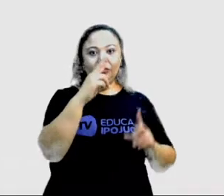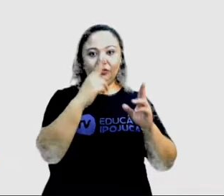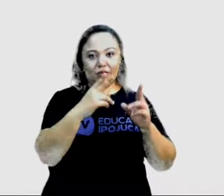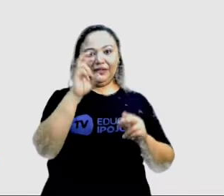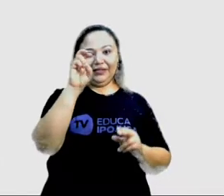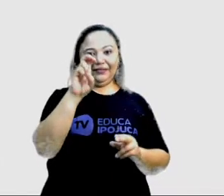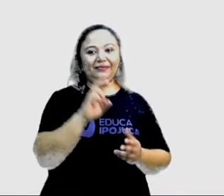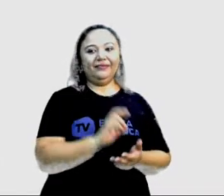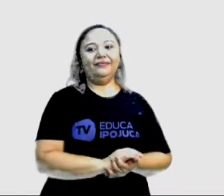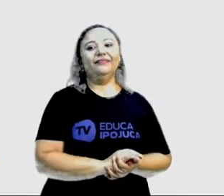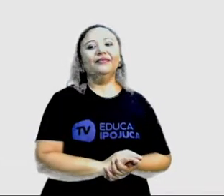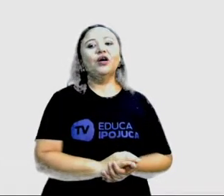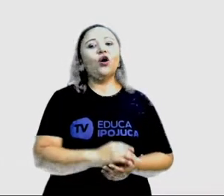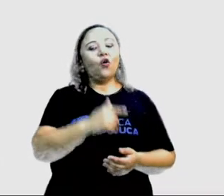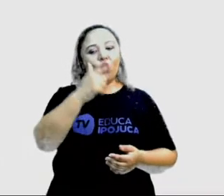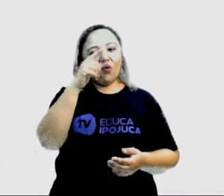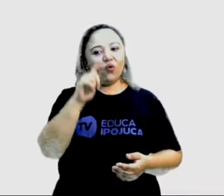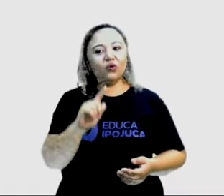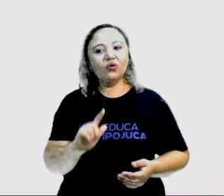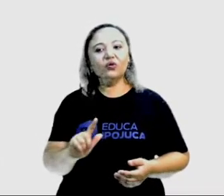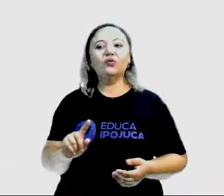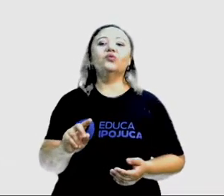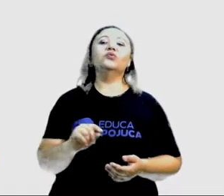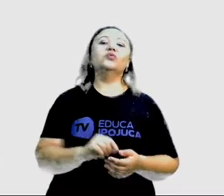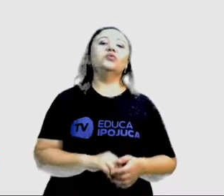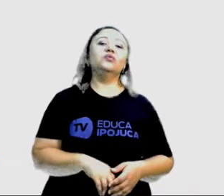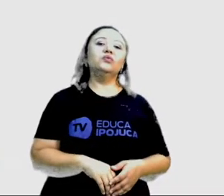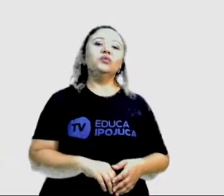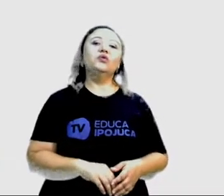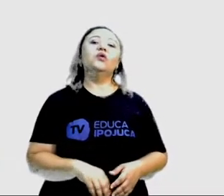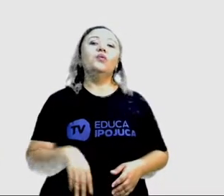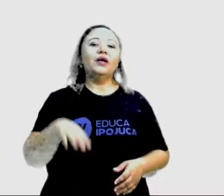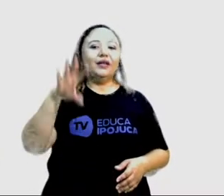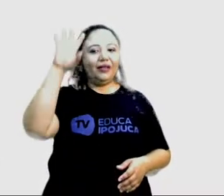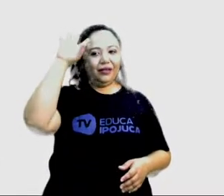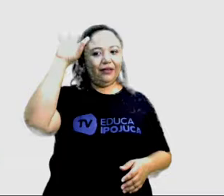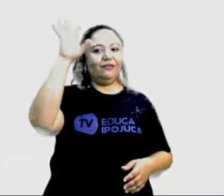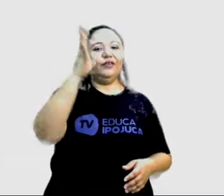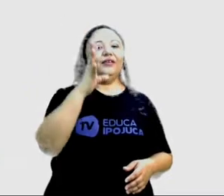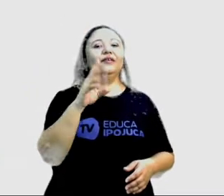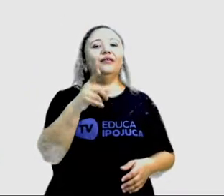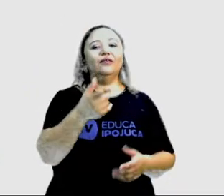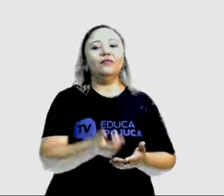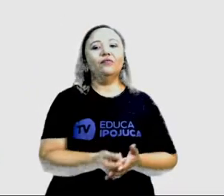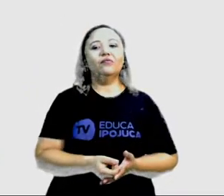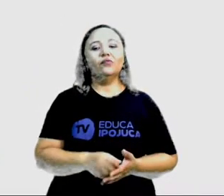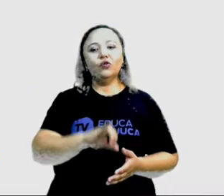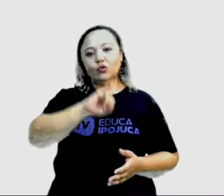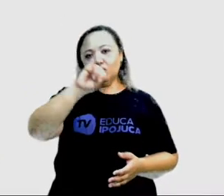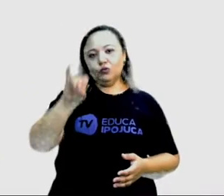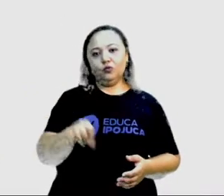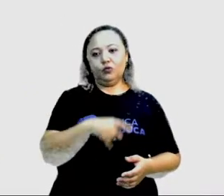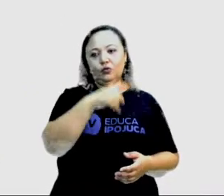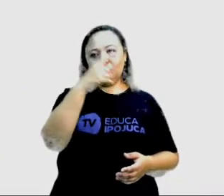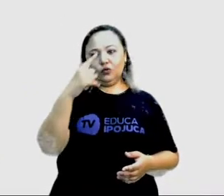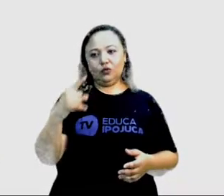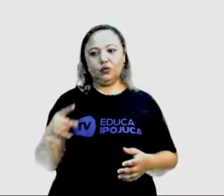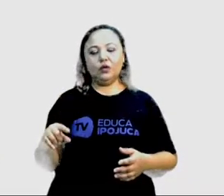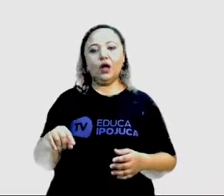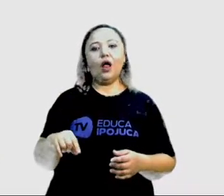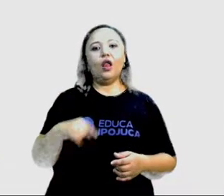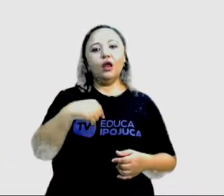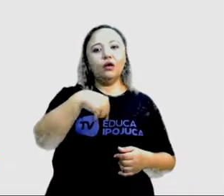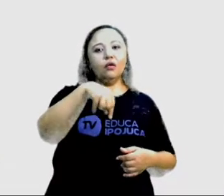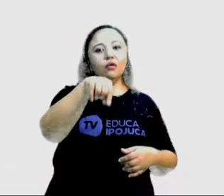E aí, mais um probleminha para ser solucionado. Temos aí, João levou para a